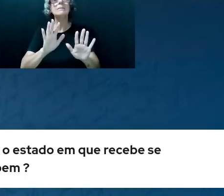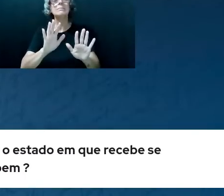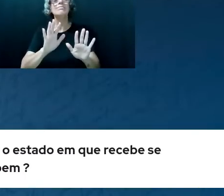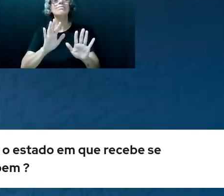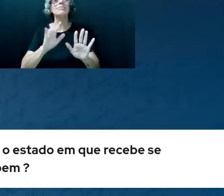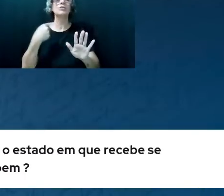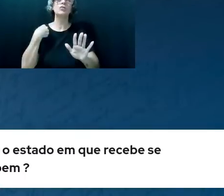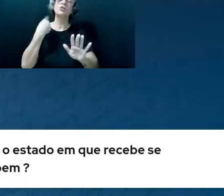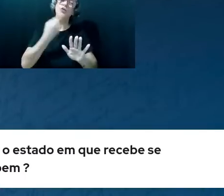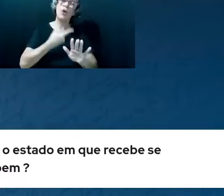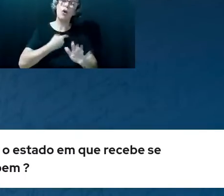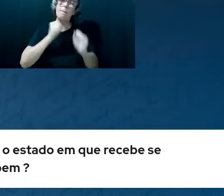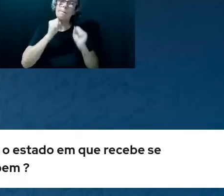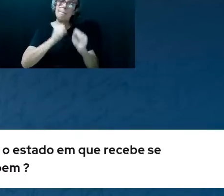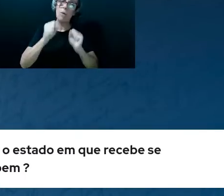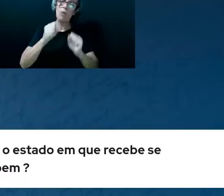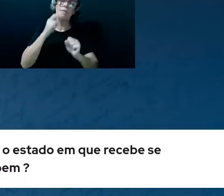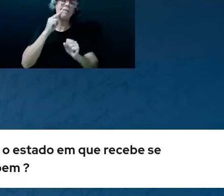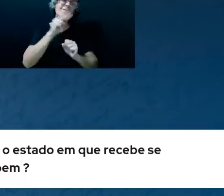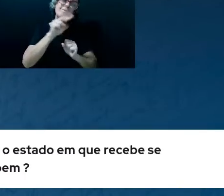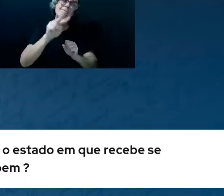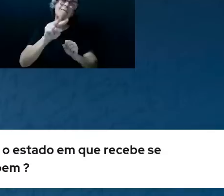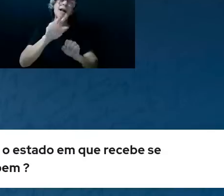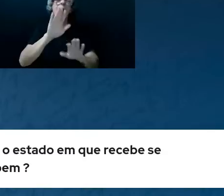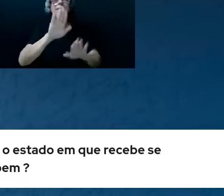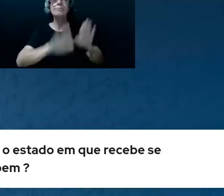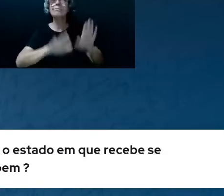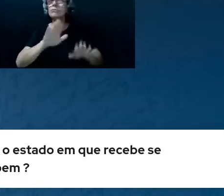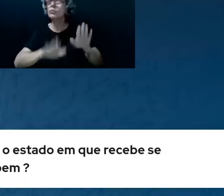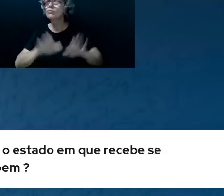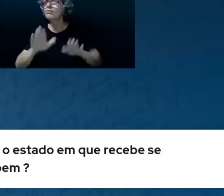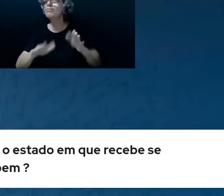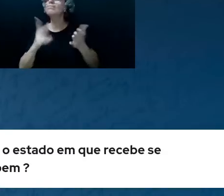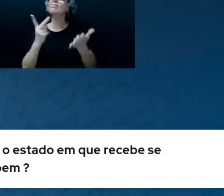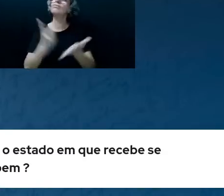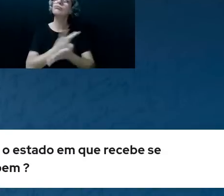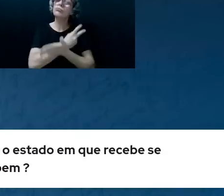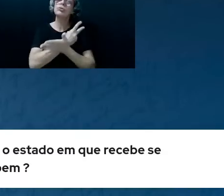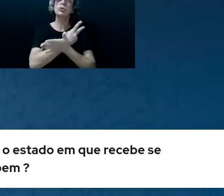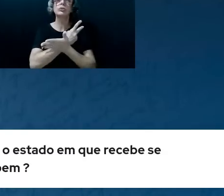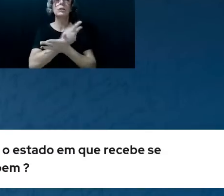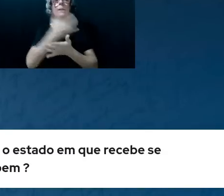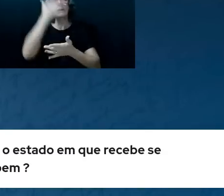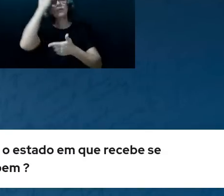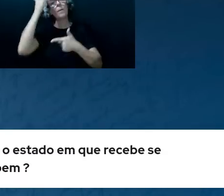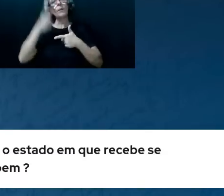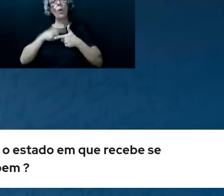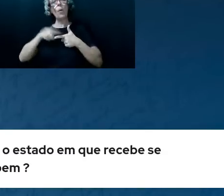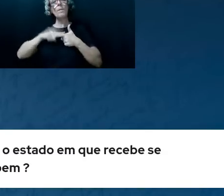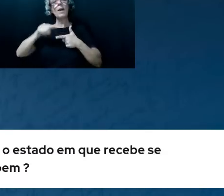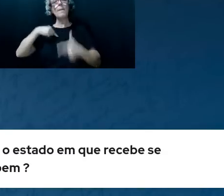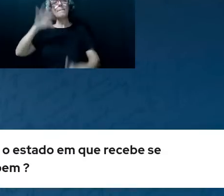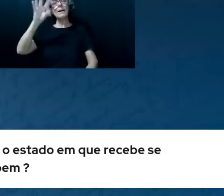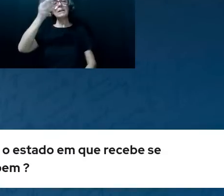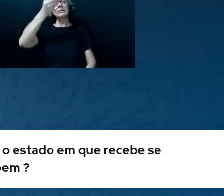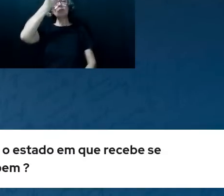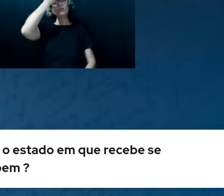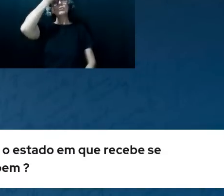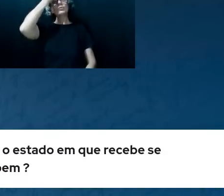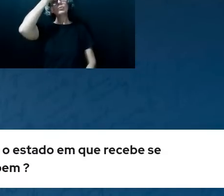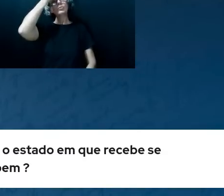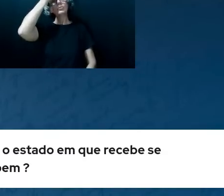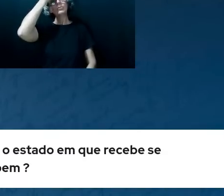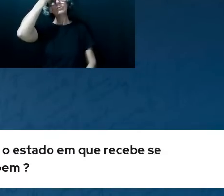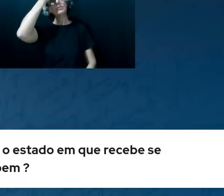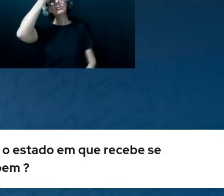algumas vezes uma pessoa que sofre de algum problema mediúnico, né, tem a mediunidade, mas ela